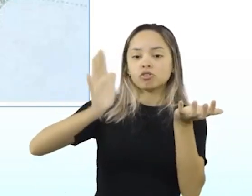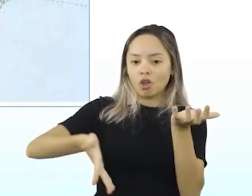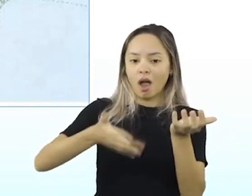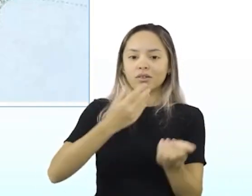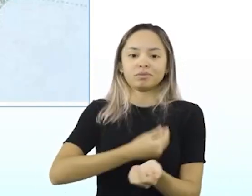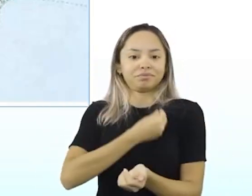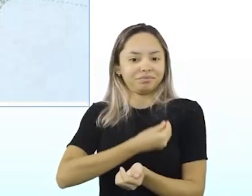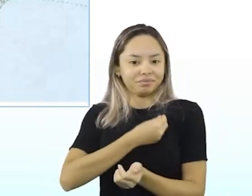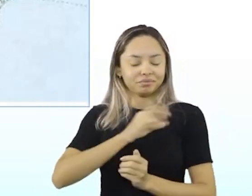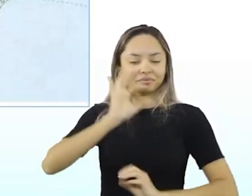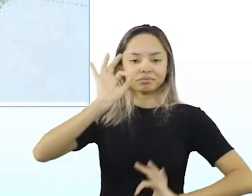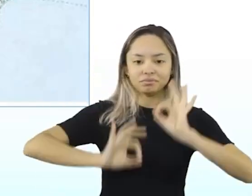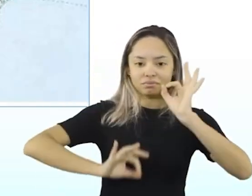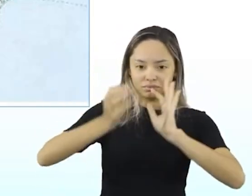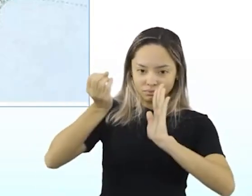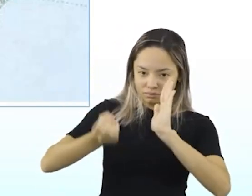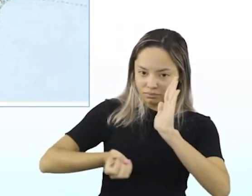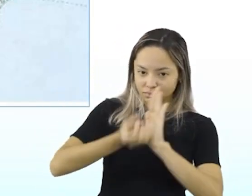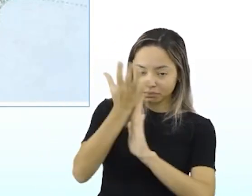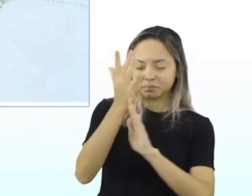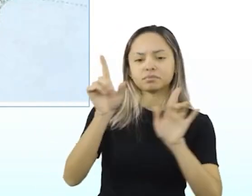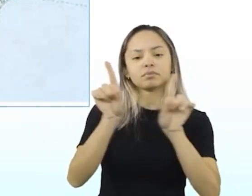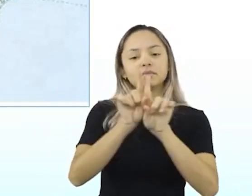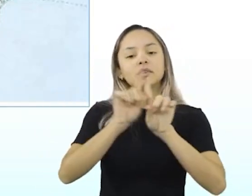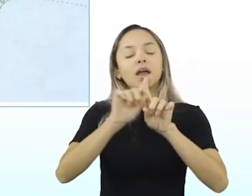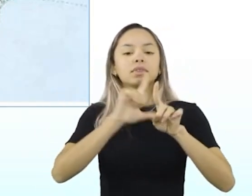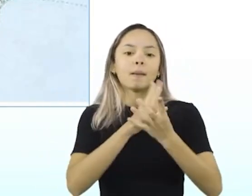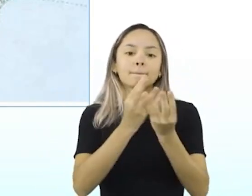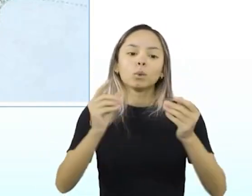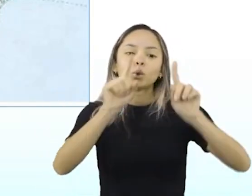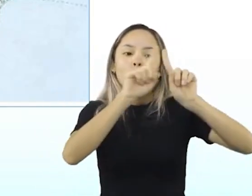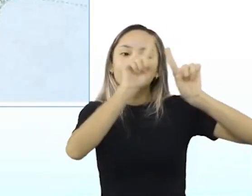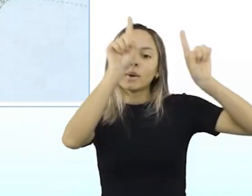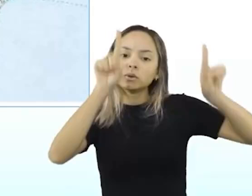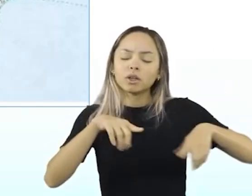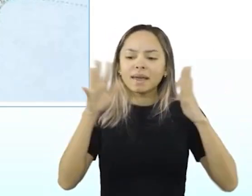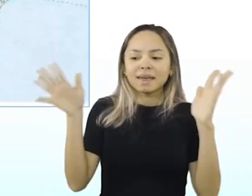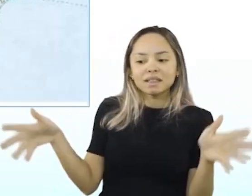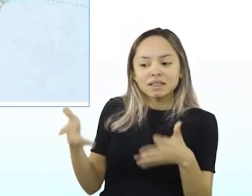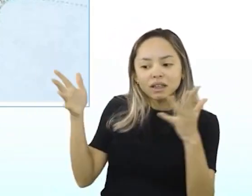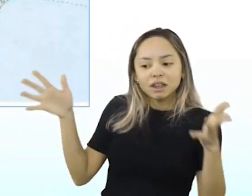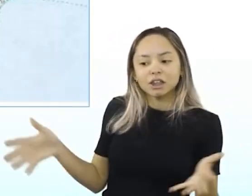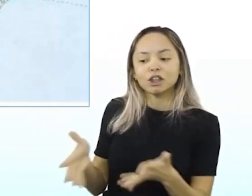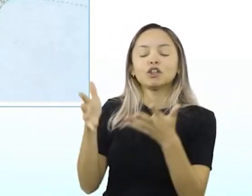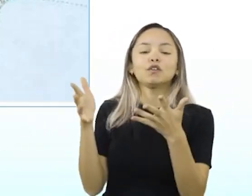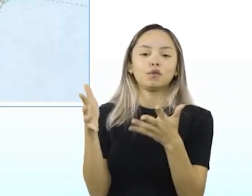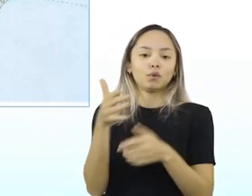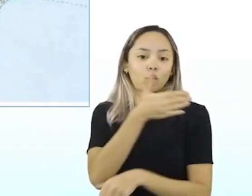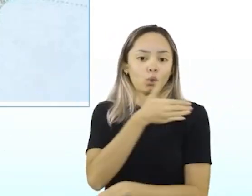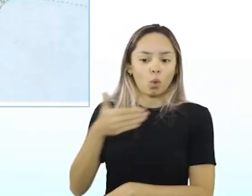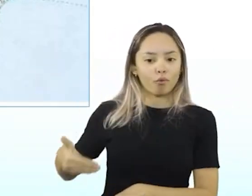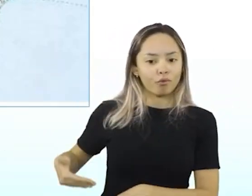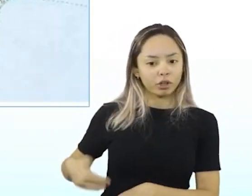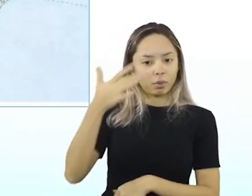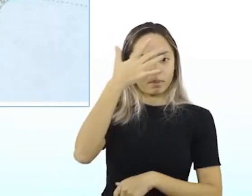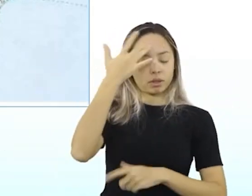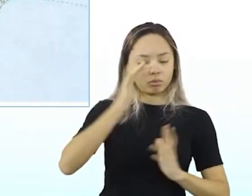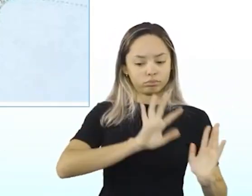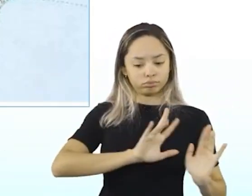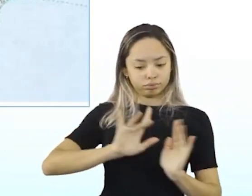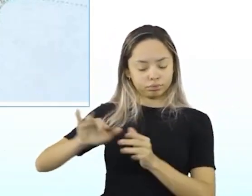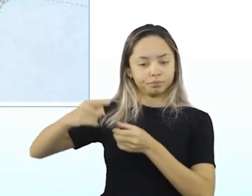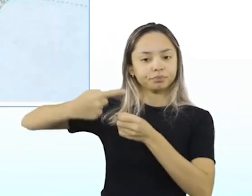já havia um deslocamento ali para o centro. E os projetos também de incentivo do governo para ocupar a região interior do